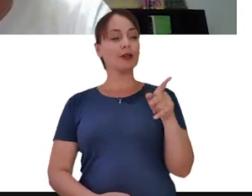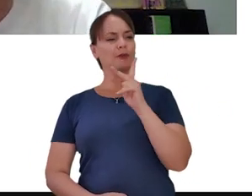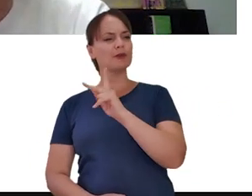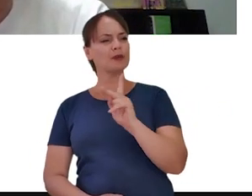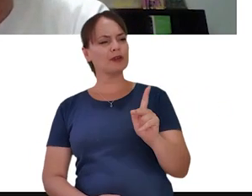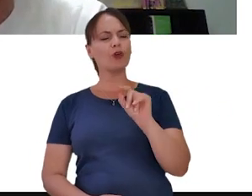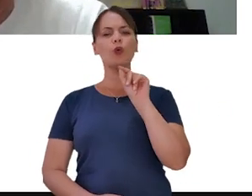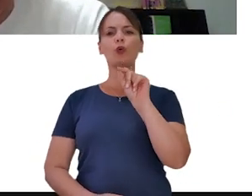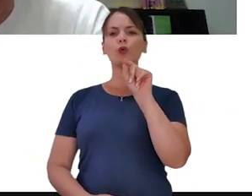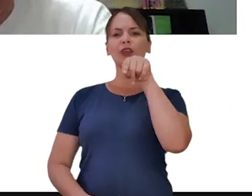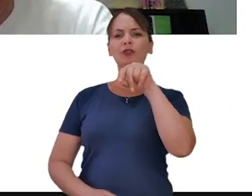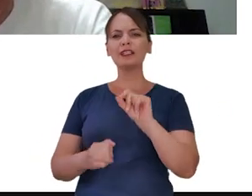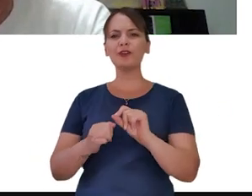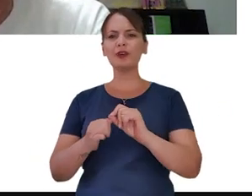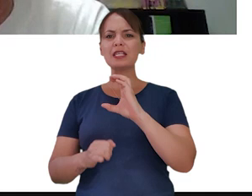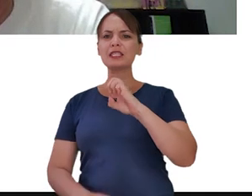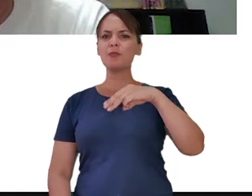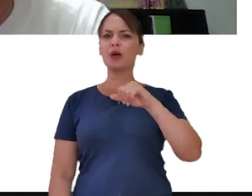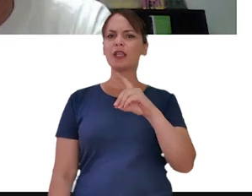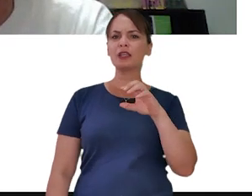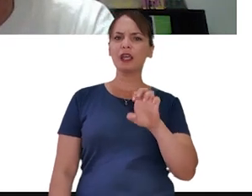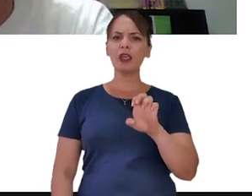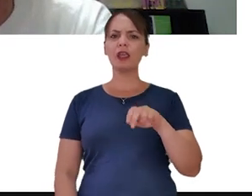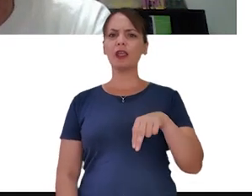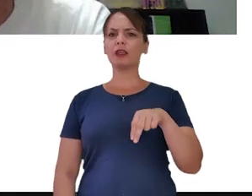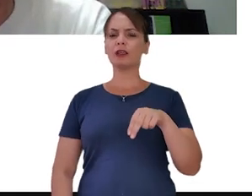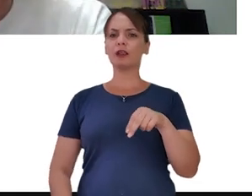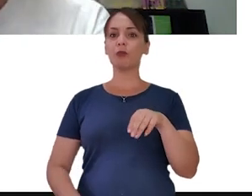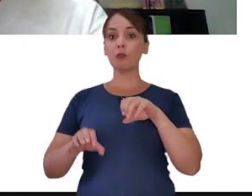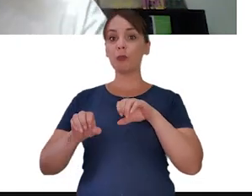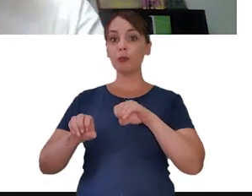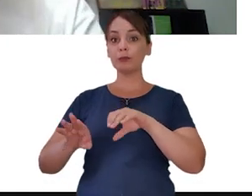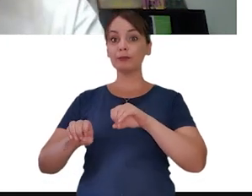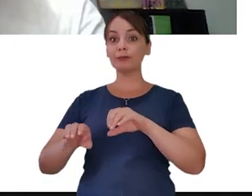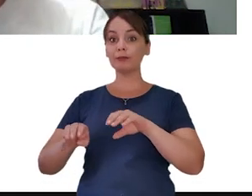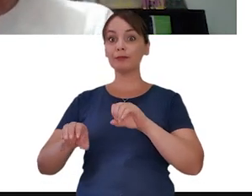que você faz, CEMADEM, como educador ambiental?